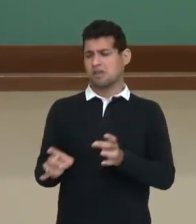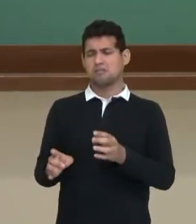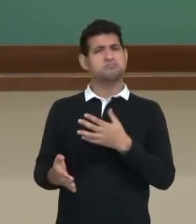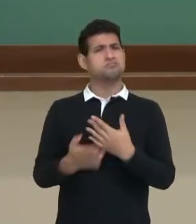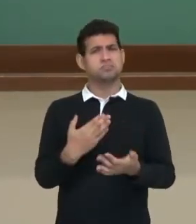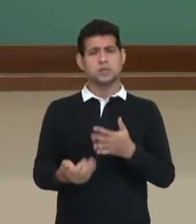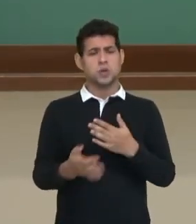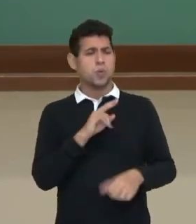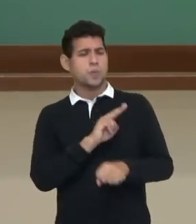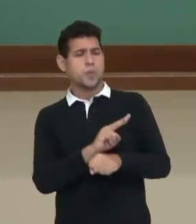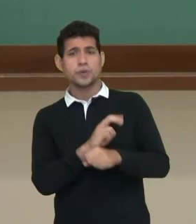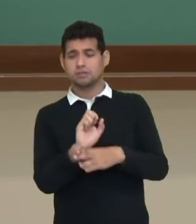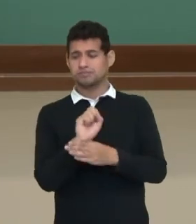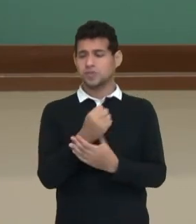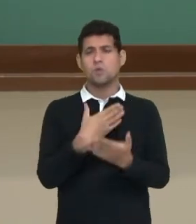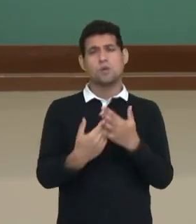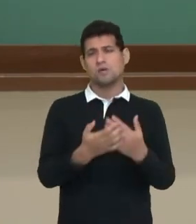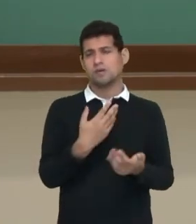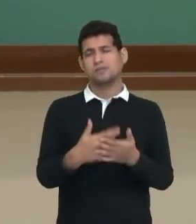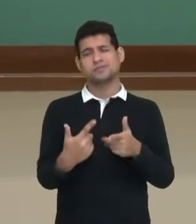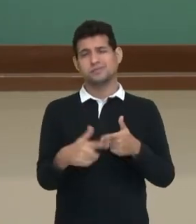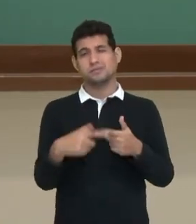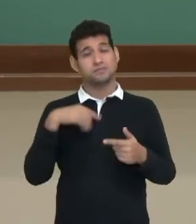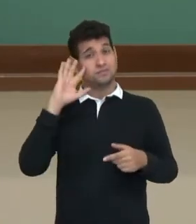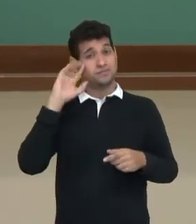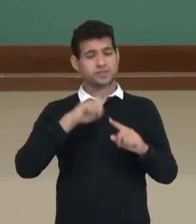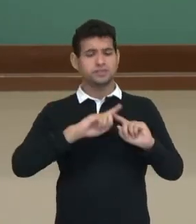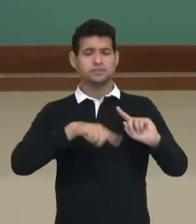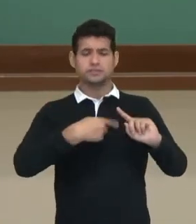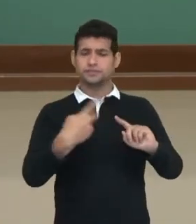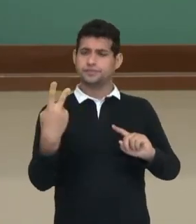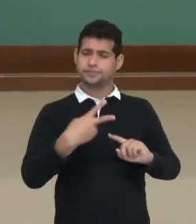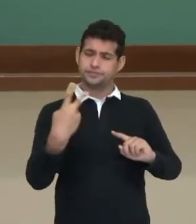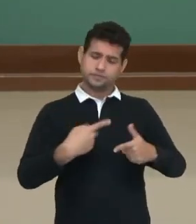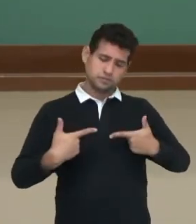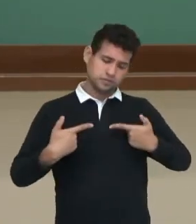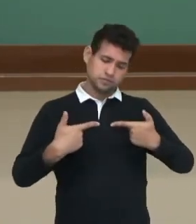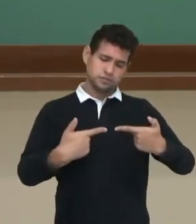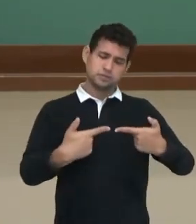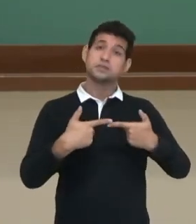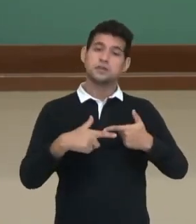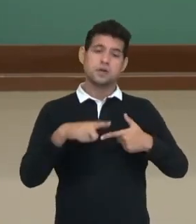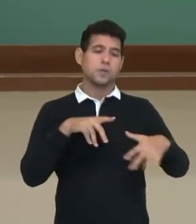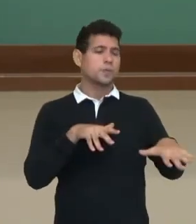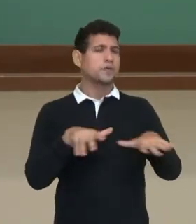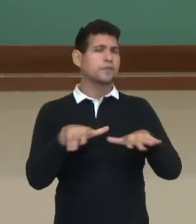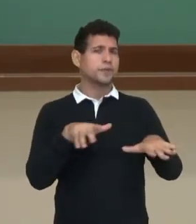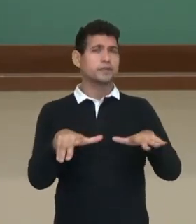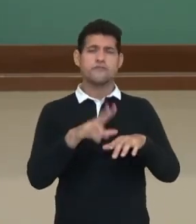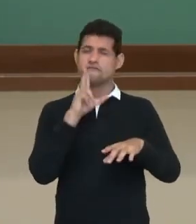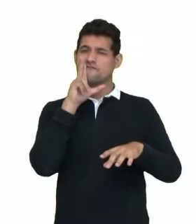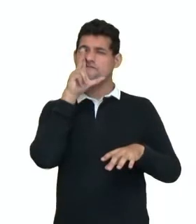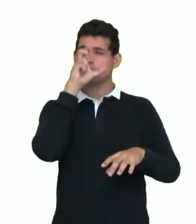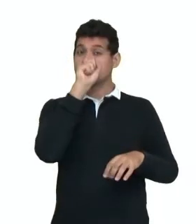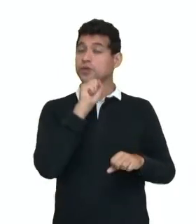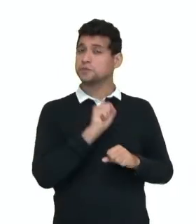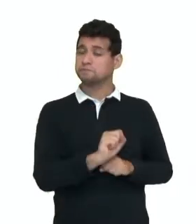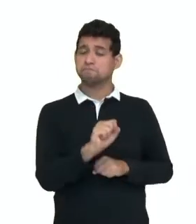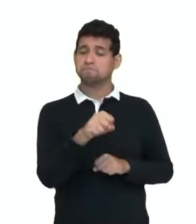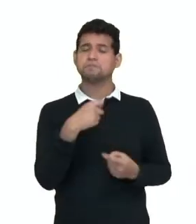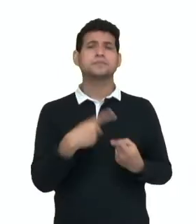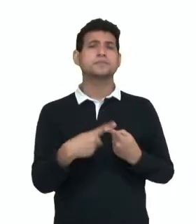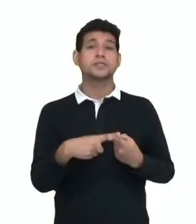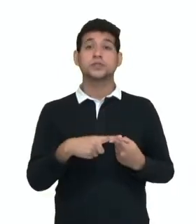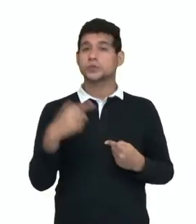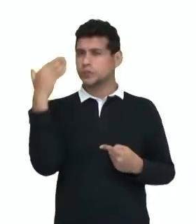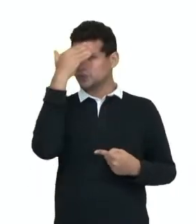se proteger de qualquer perseguição. Depois da Segunda Guerra Mundial, o movimento sionista ganhou muita força, afinal de contas, os